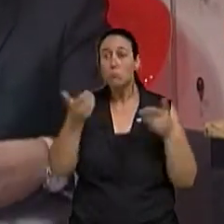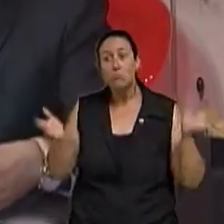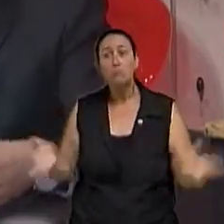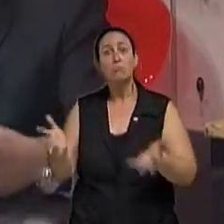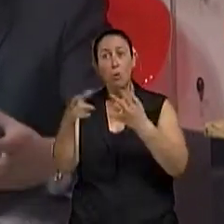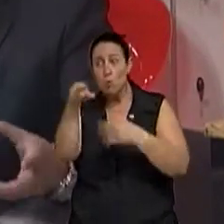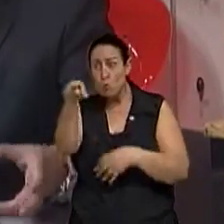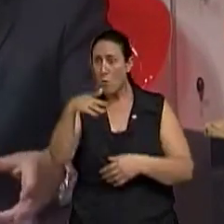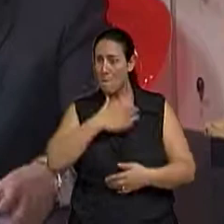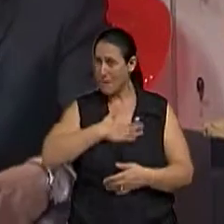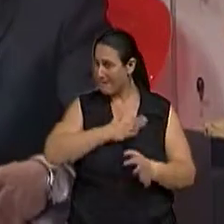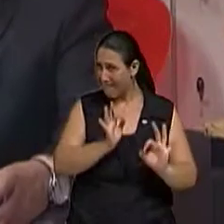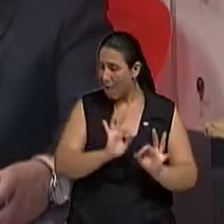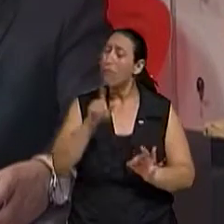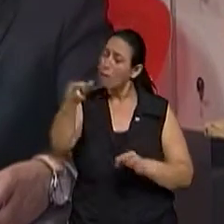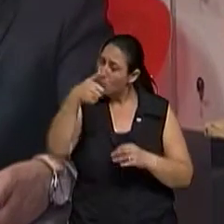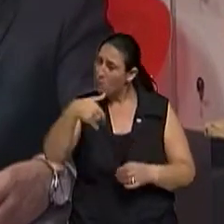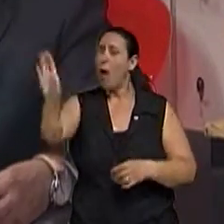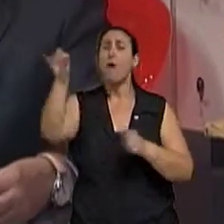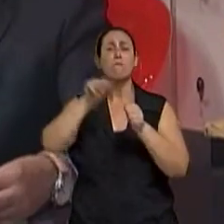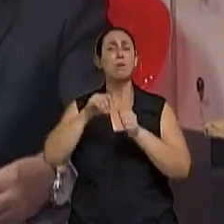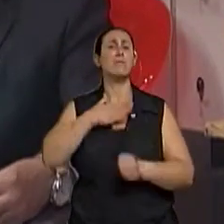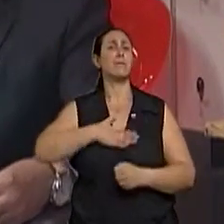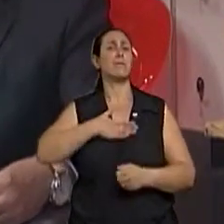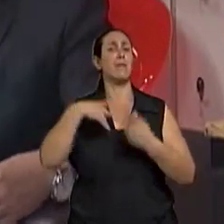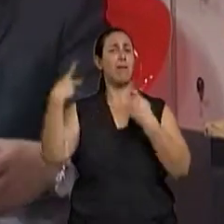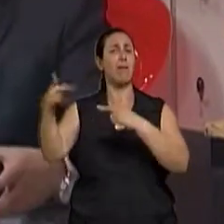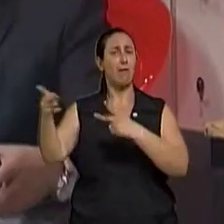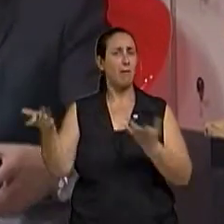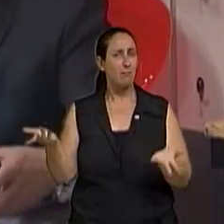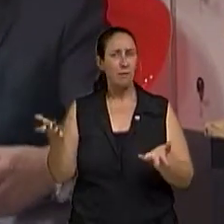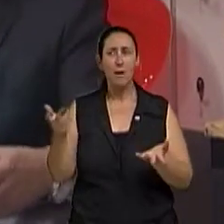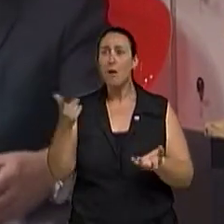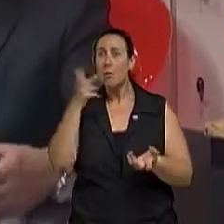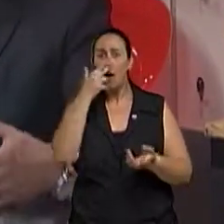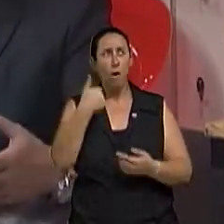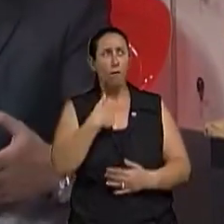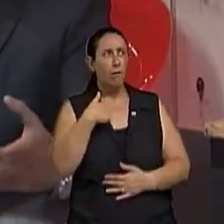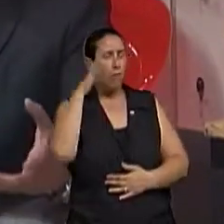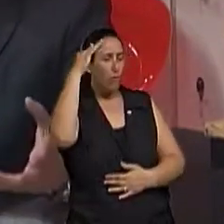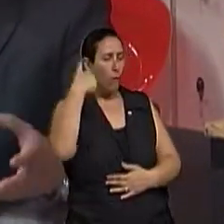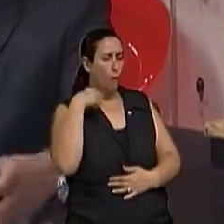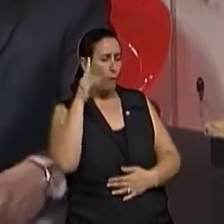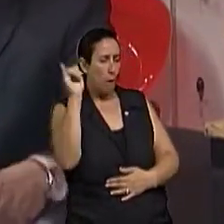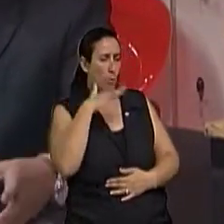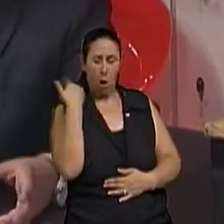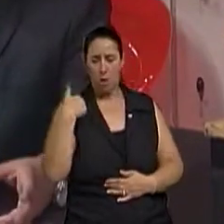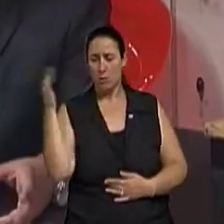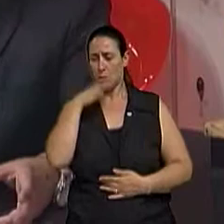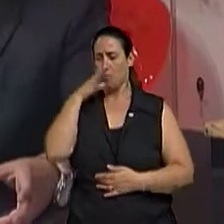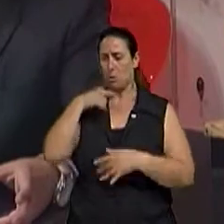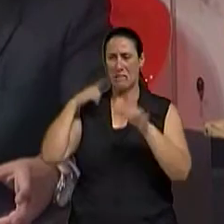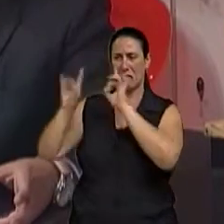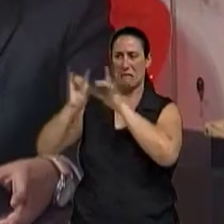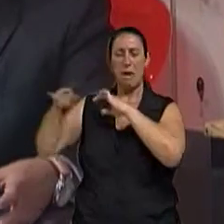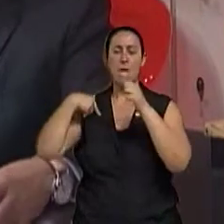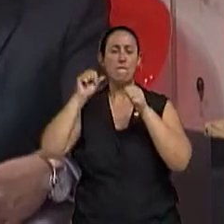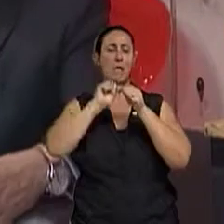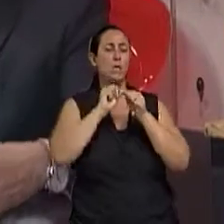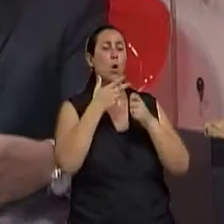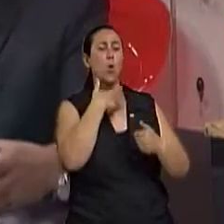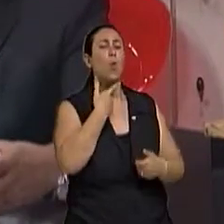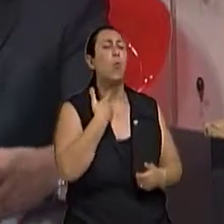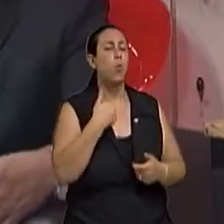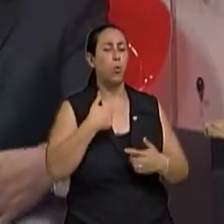que o mundo é muito mais complexo do que a gente possa imaginar, que isso faz parte de um alerta que nós somos todos, infelizmente, mortais, né?